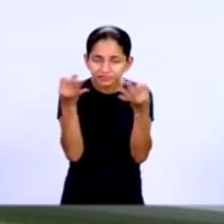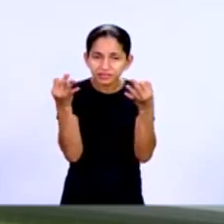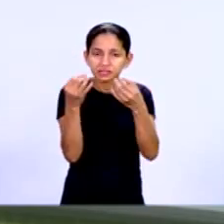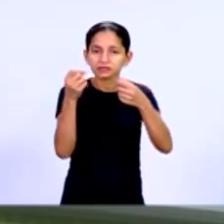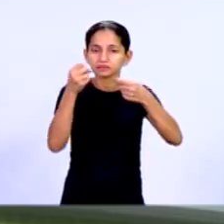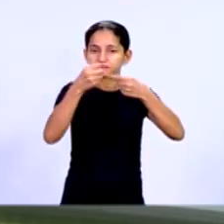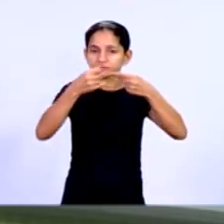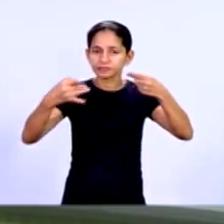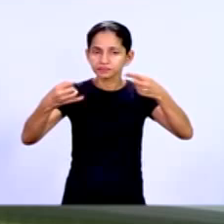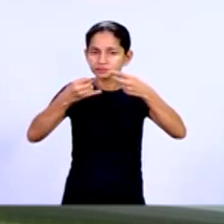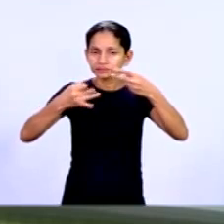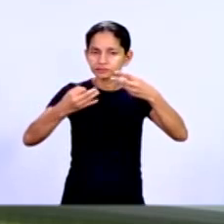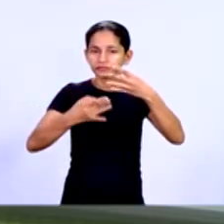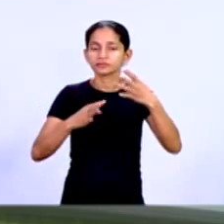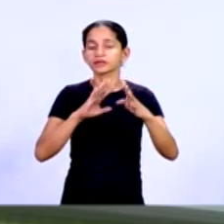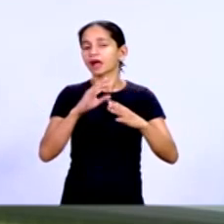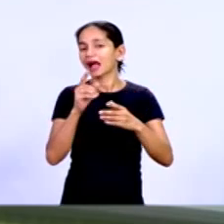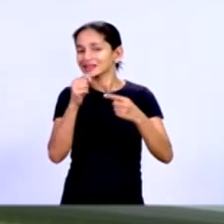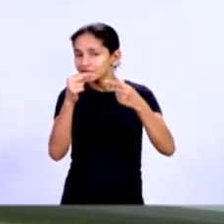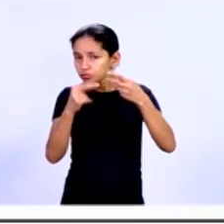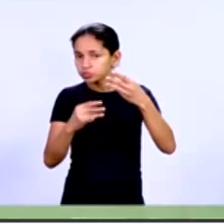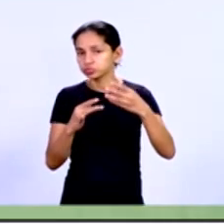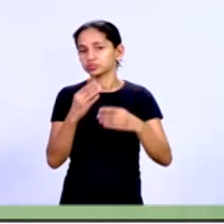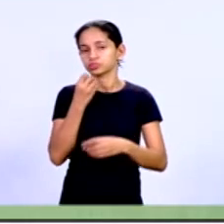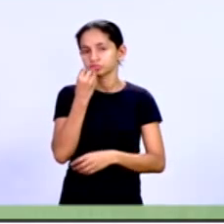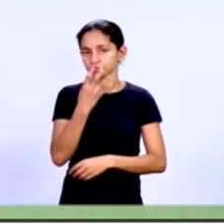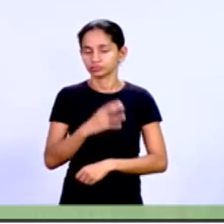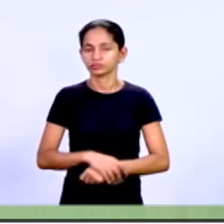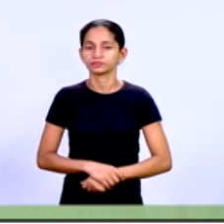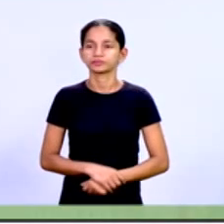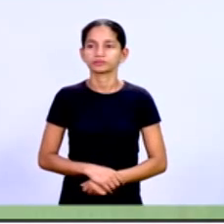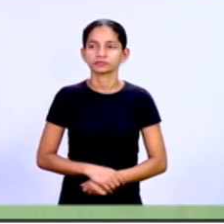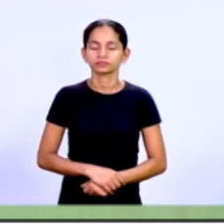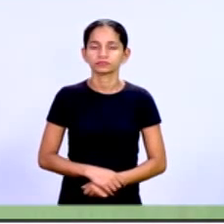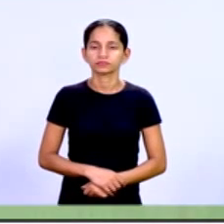É recomendável. Vamos em frente.